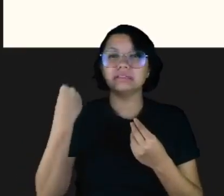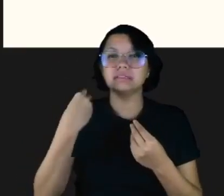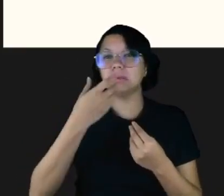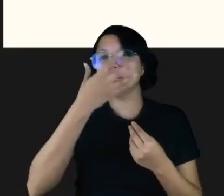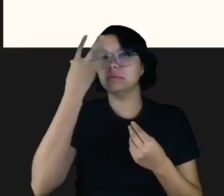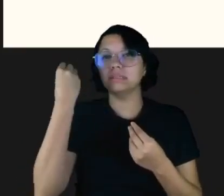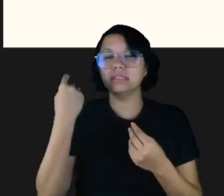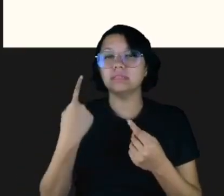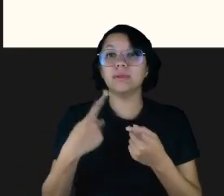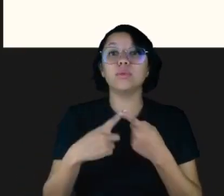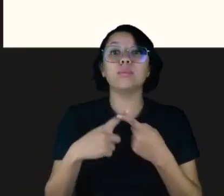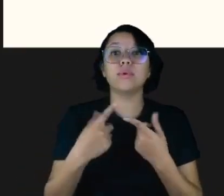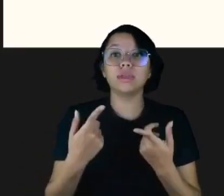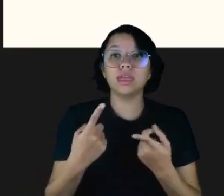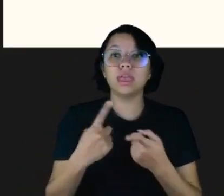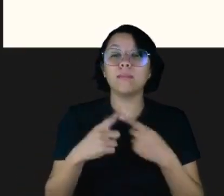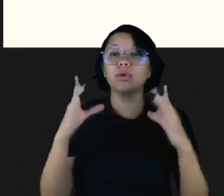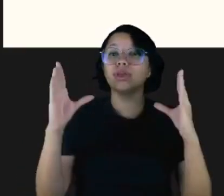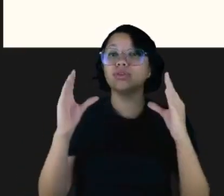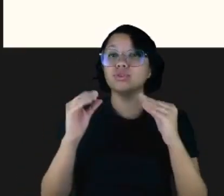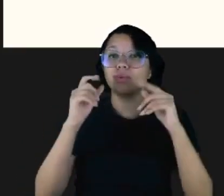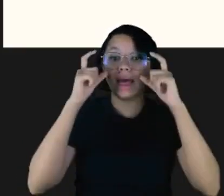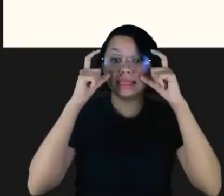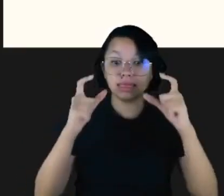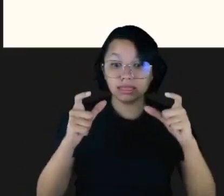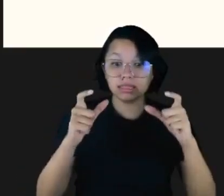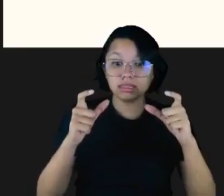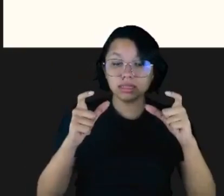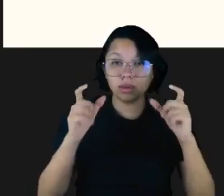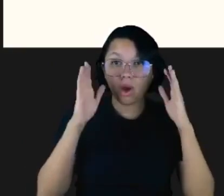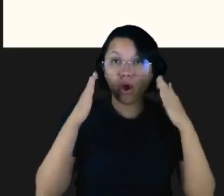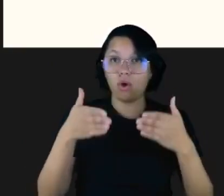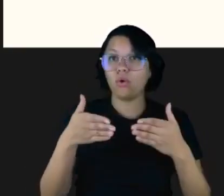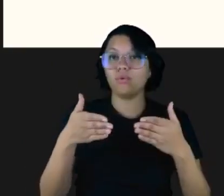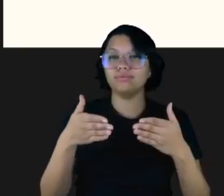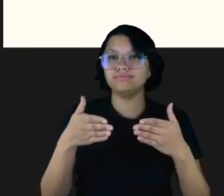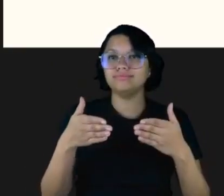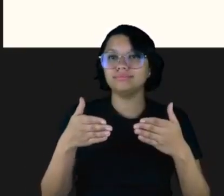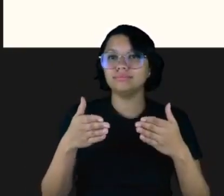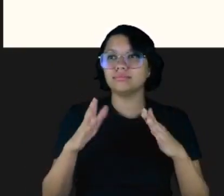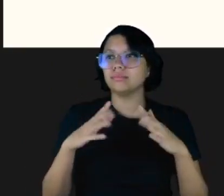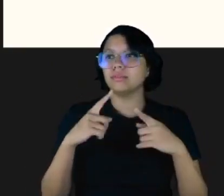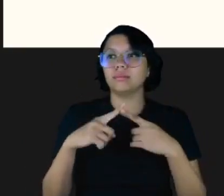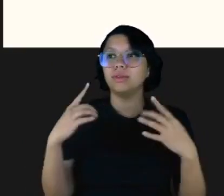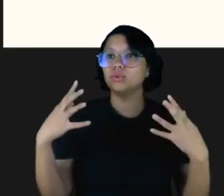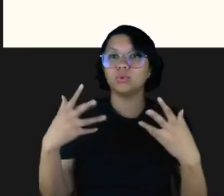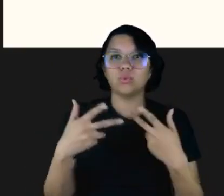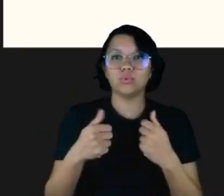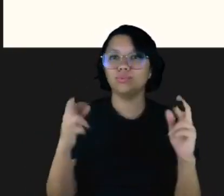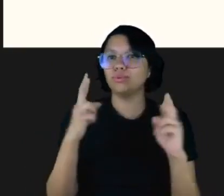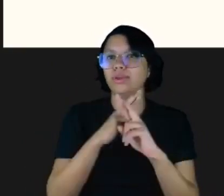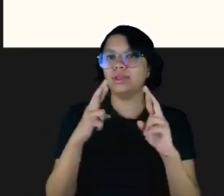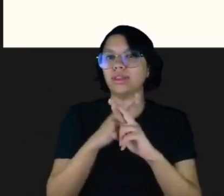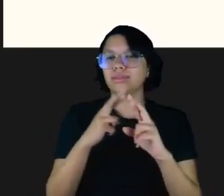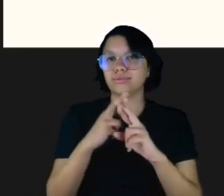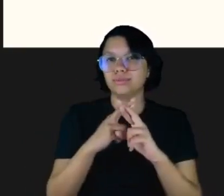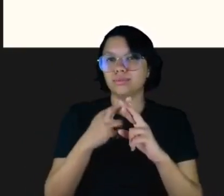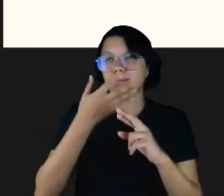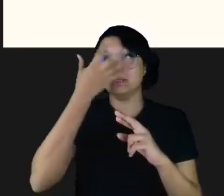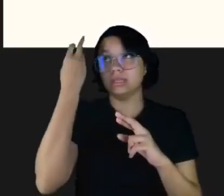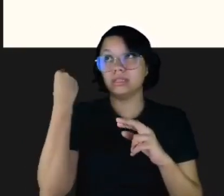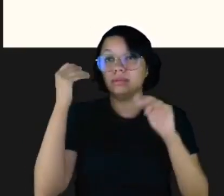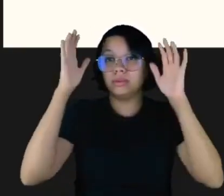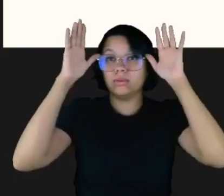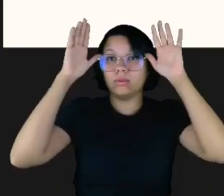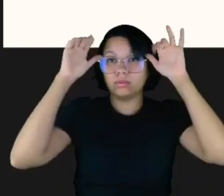esquecimento. Por quê? Porque diminui a atenção e a concentração, mas todo mundo associa esquecimento ao Alzheimer. E